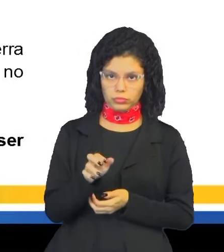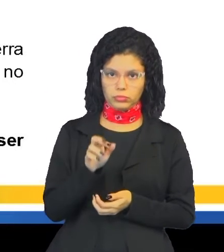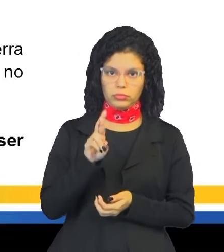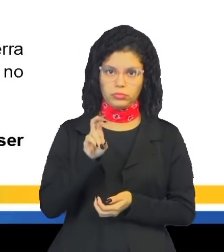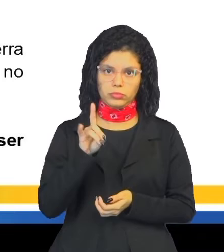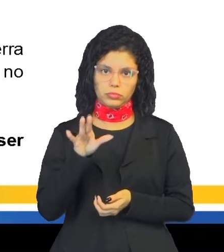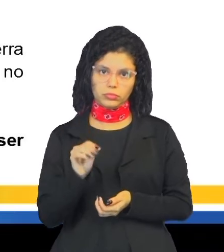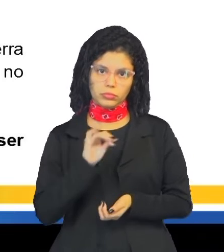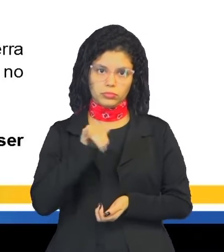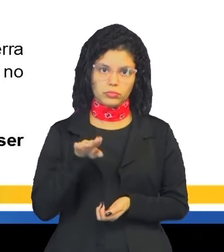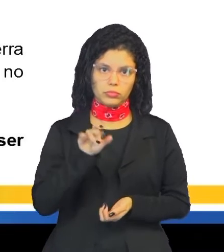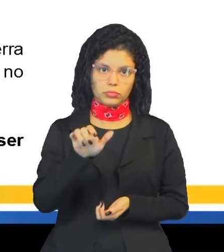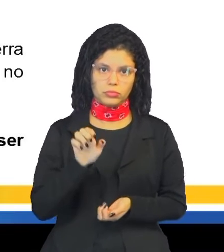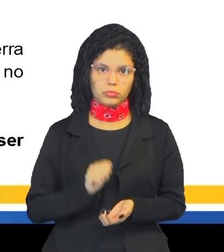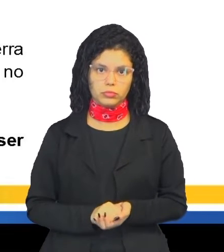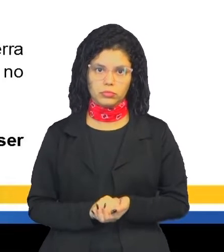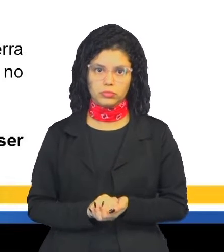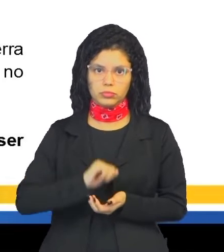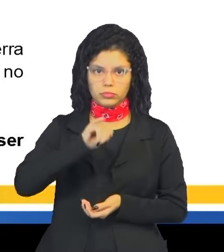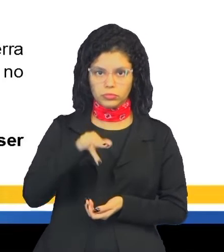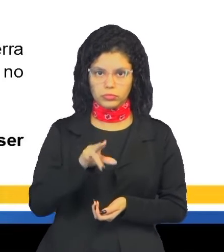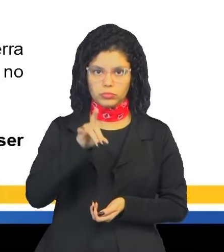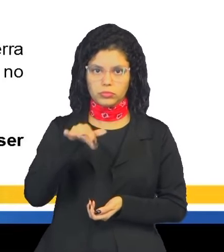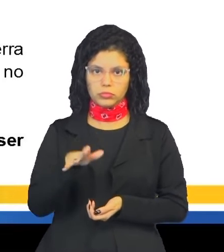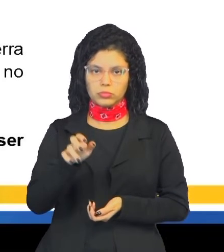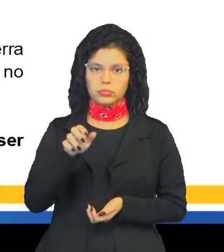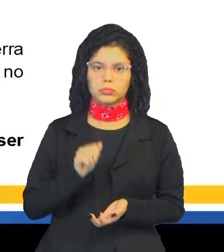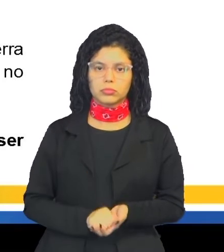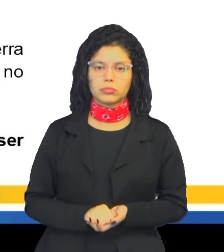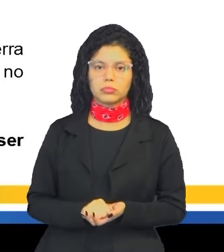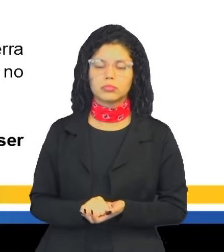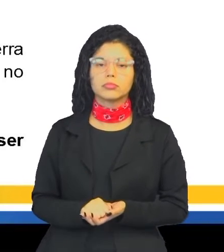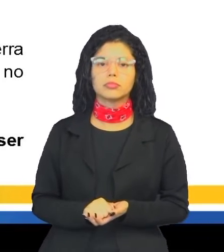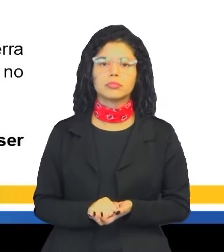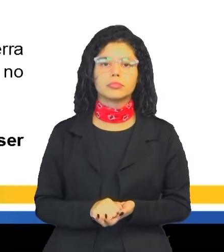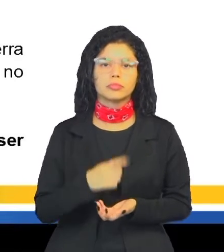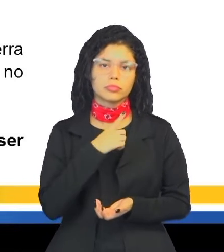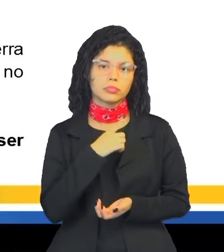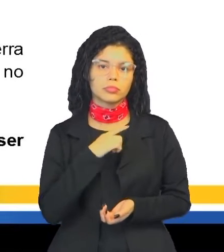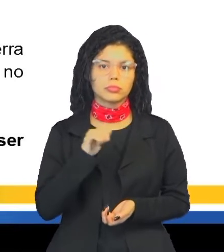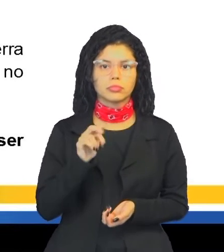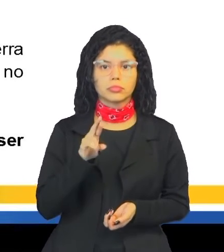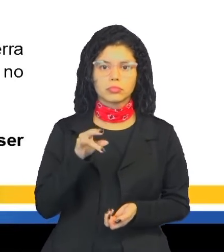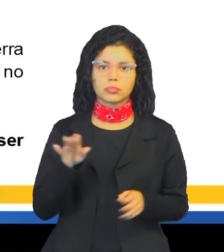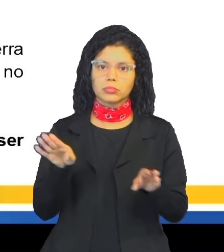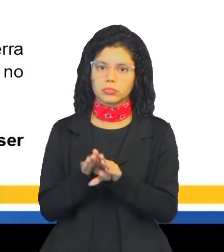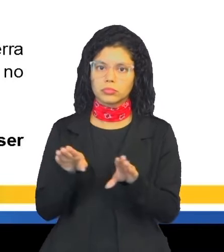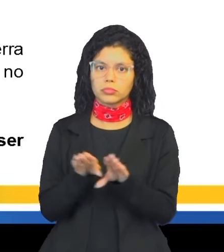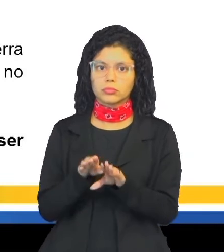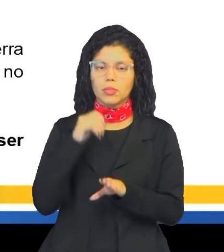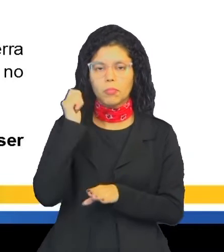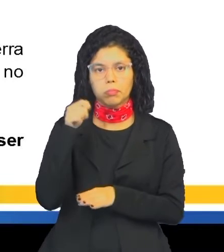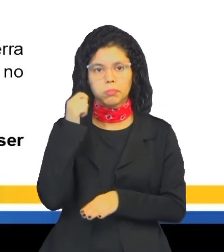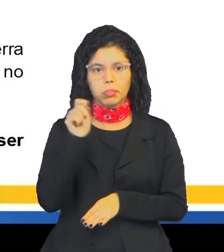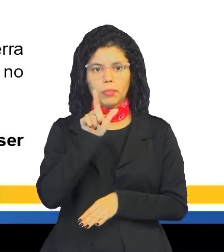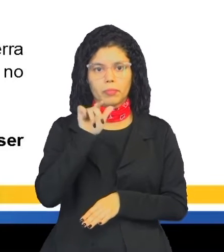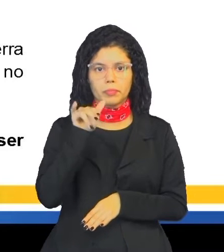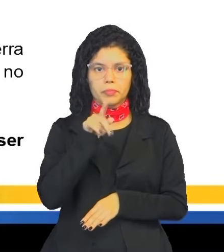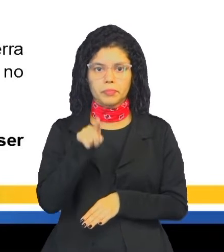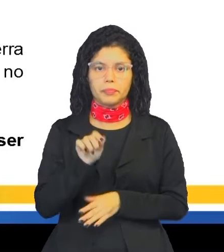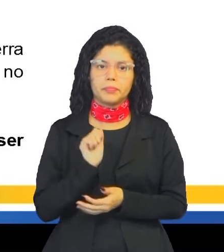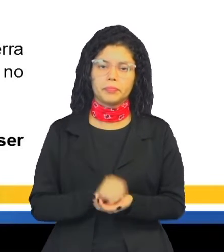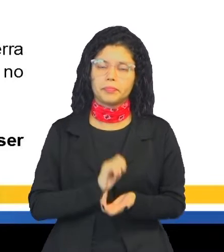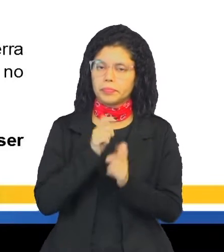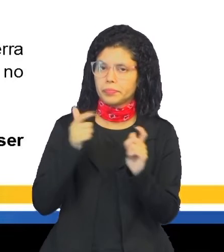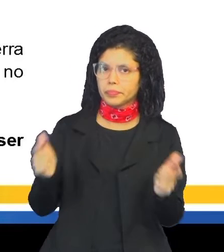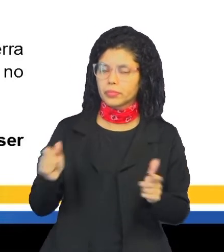né, o José do Patrocínio, o Joaquim Aurélio Barreto Nabuco, né, de Araújo, e também o advogado Luiz Gama, né, que são